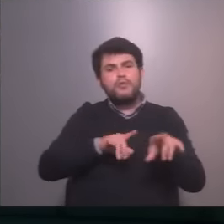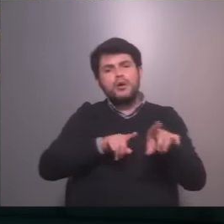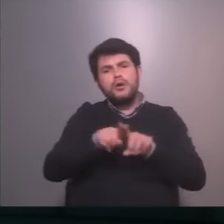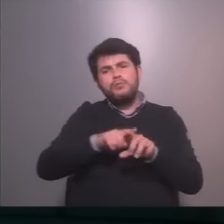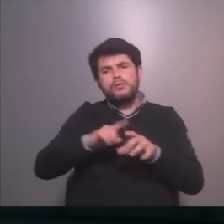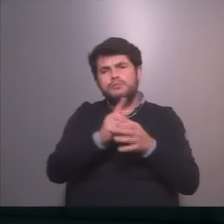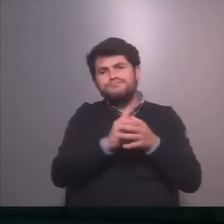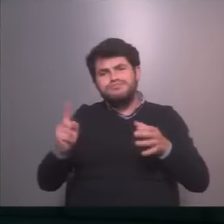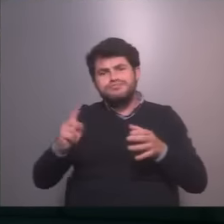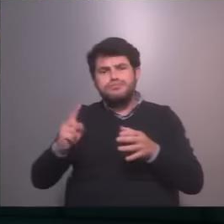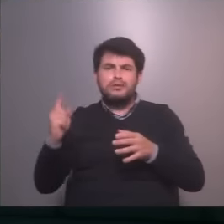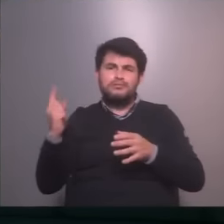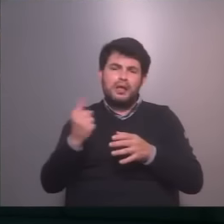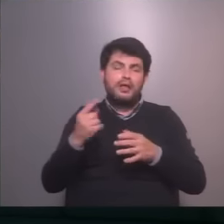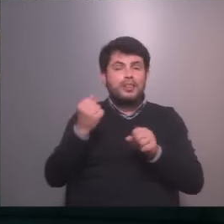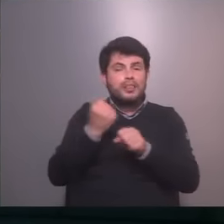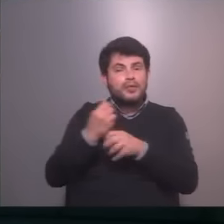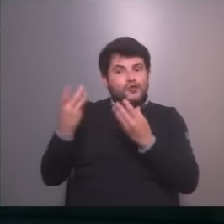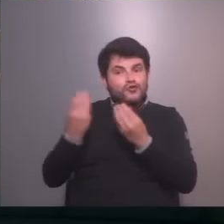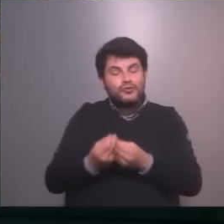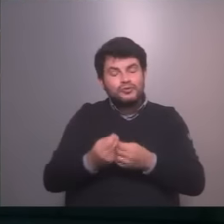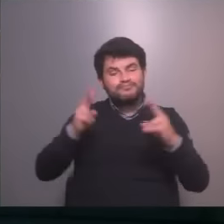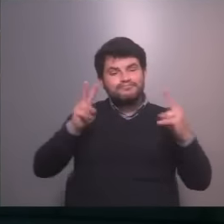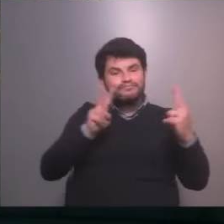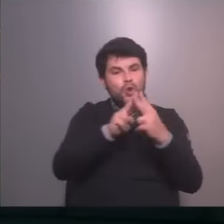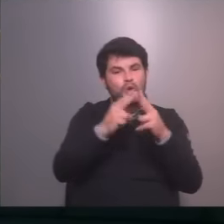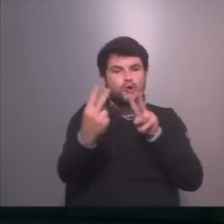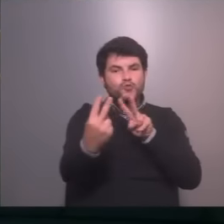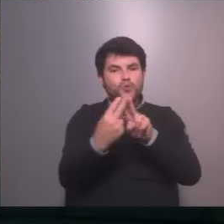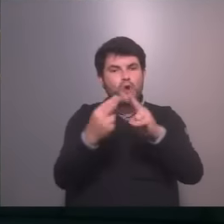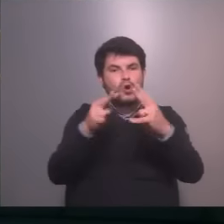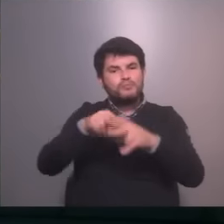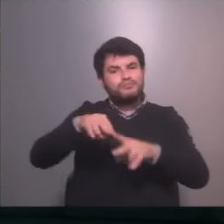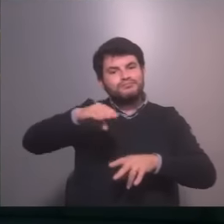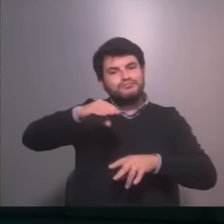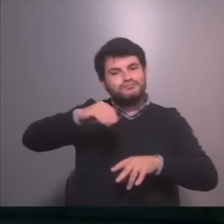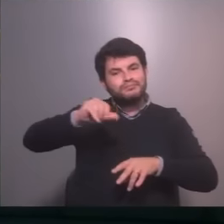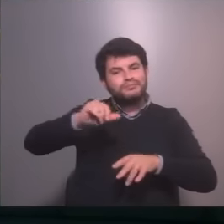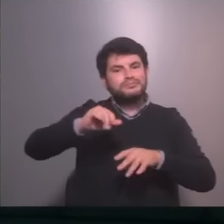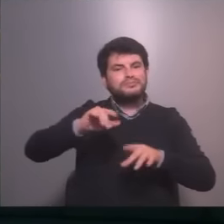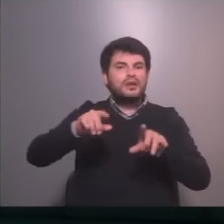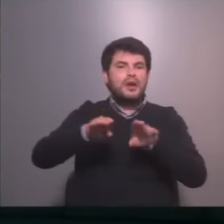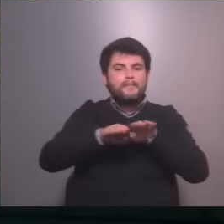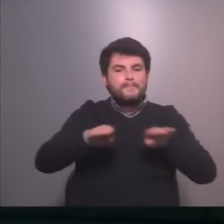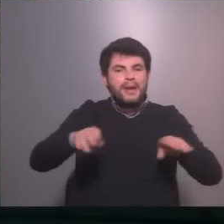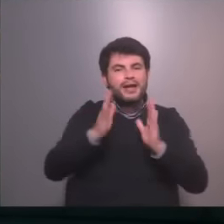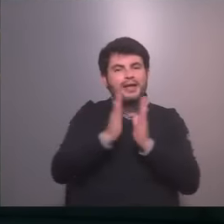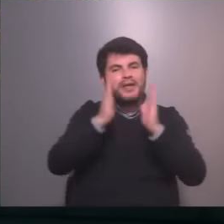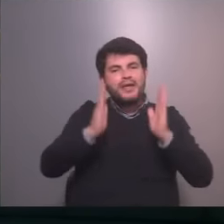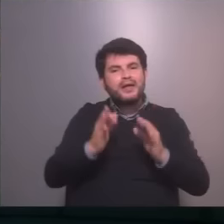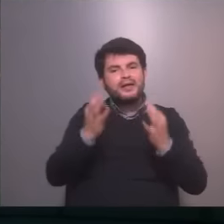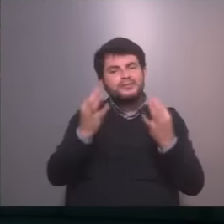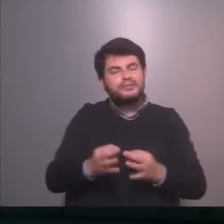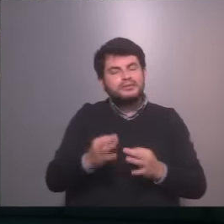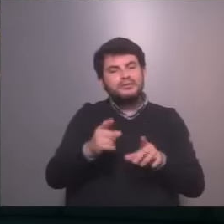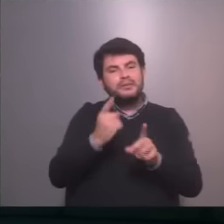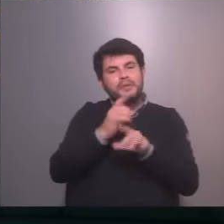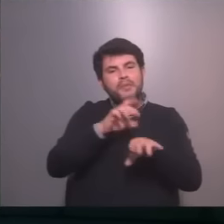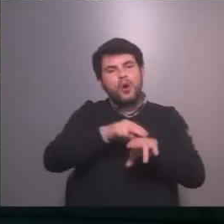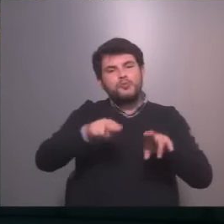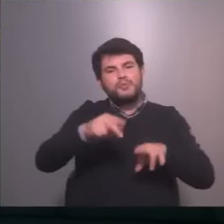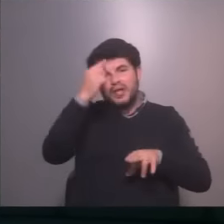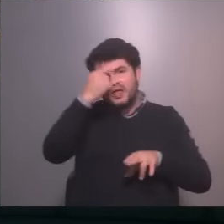Temos vizinhos que são refugiados e exilados. Trabalhamos com eles. Encontramos-nos